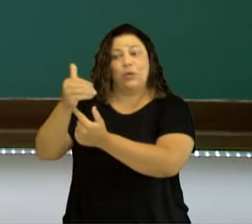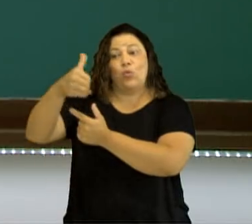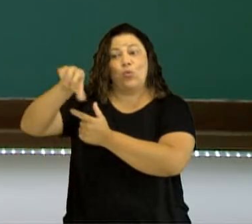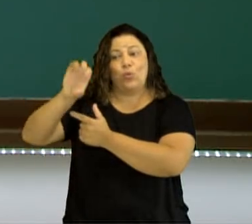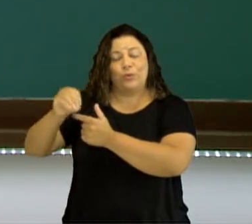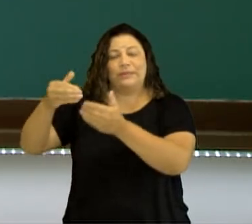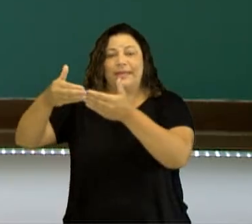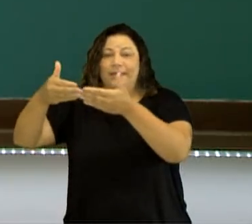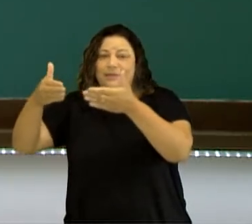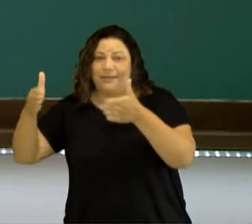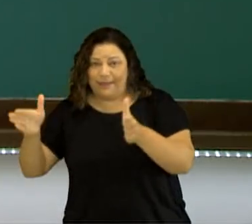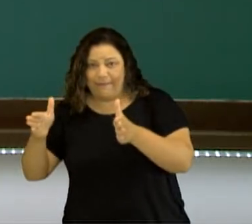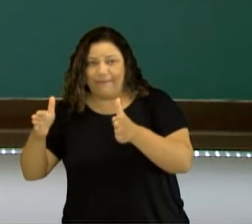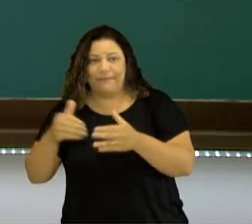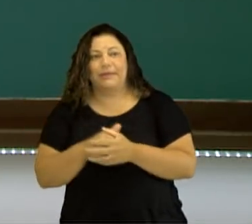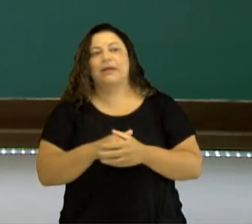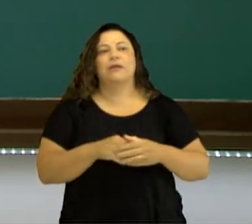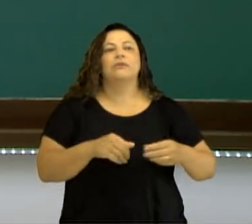estará aberto. Então,